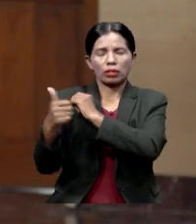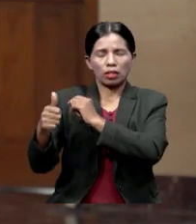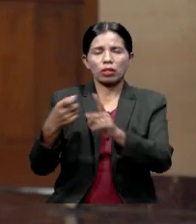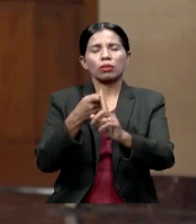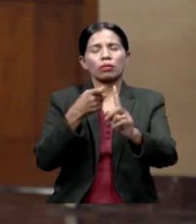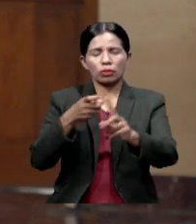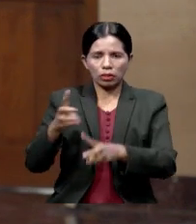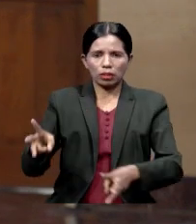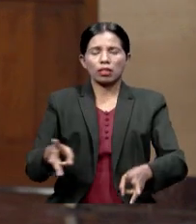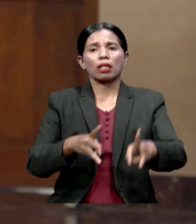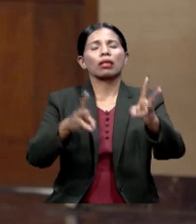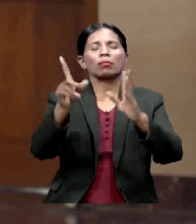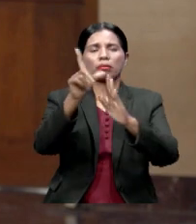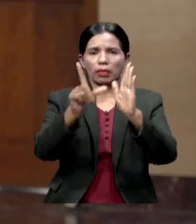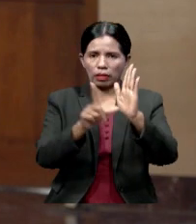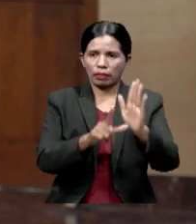legal.